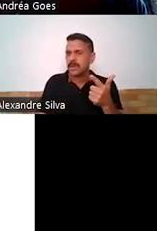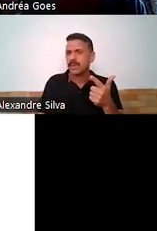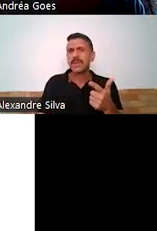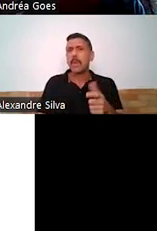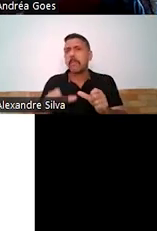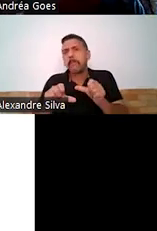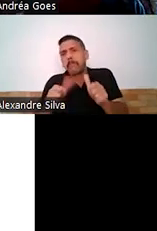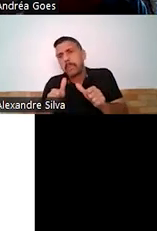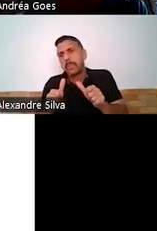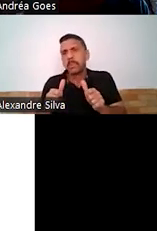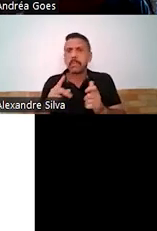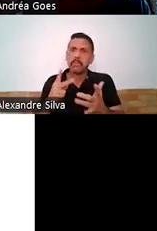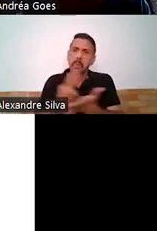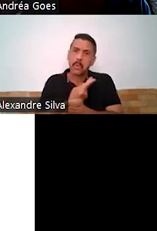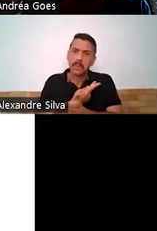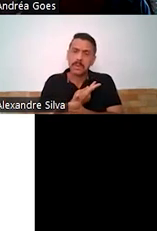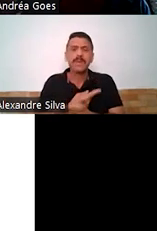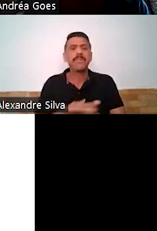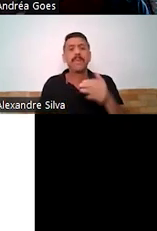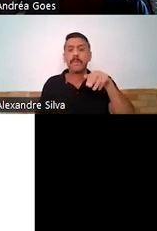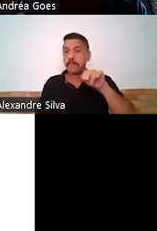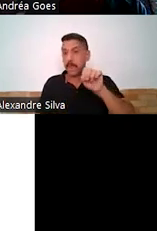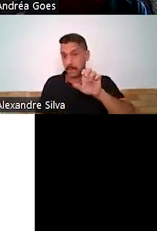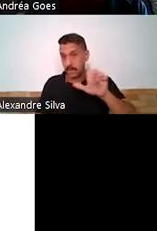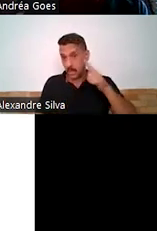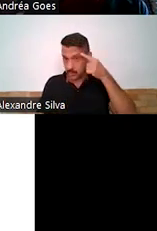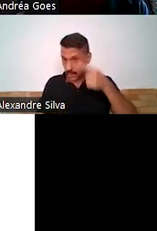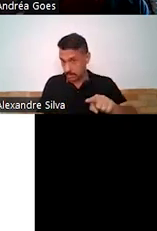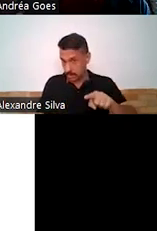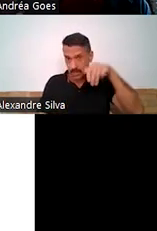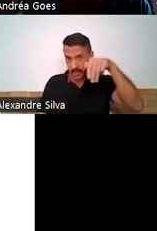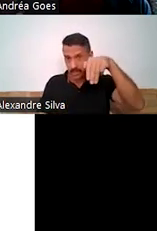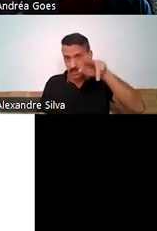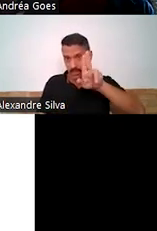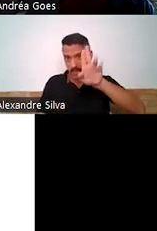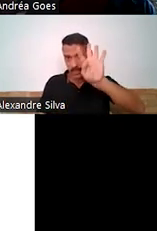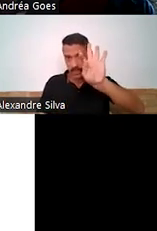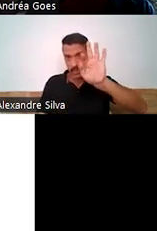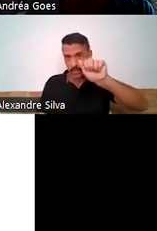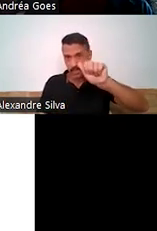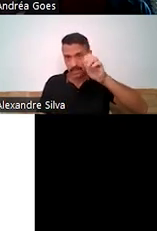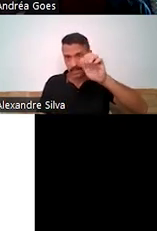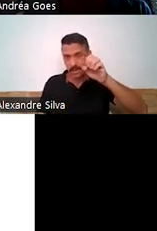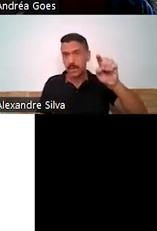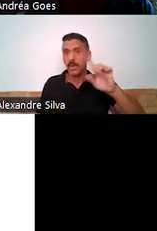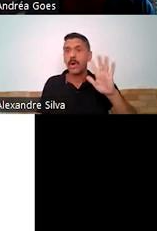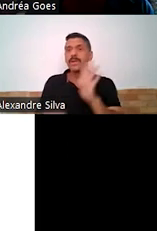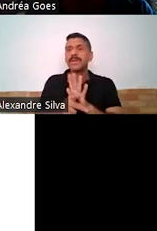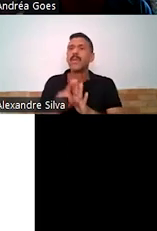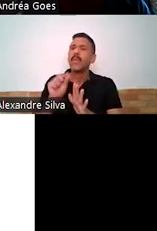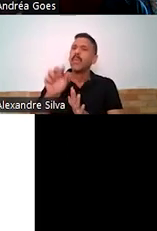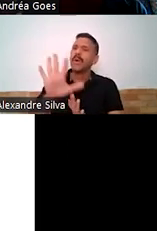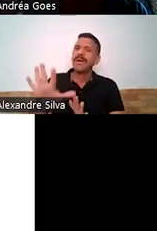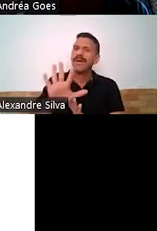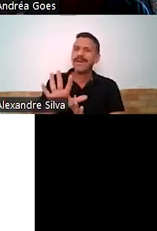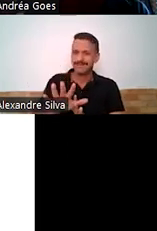qualquer, obviamente Mendel não podia suspeitar disso tudo, mas isso gerou um determinado fenótipo, que é o que ele podia ver, era o que